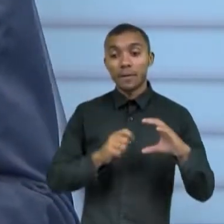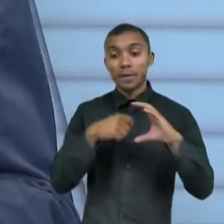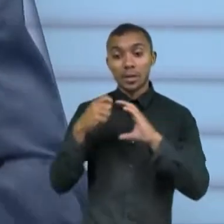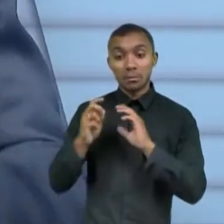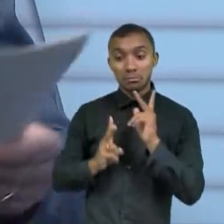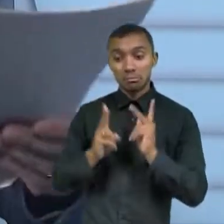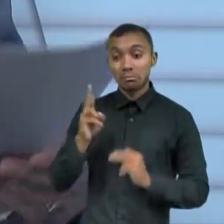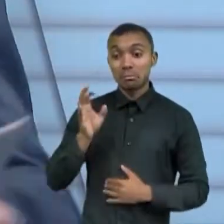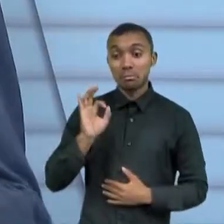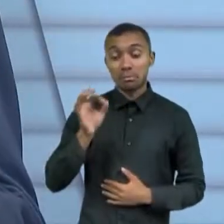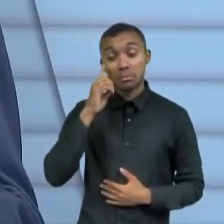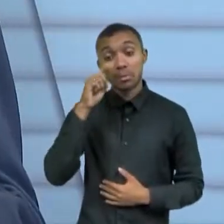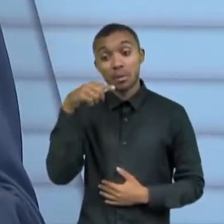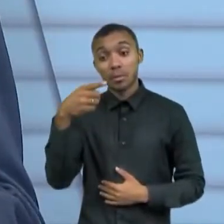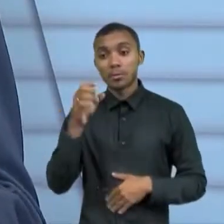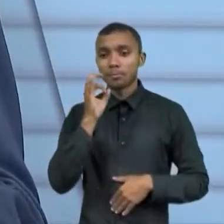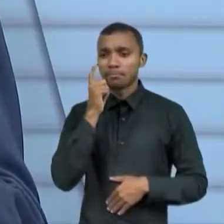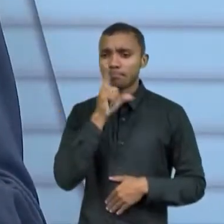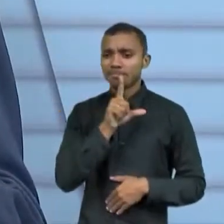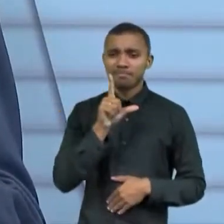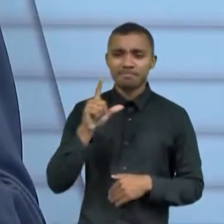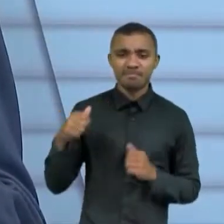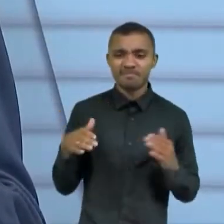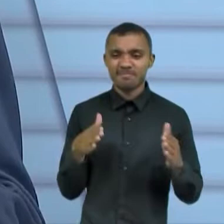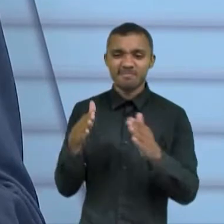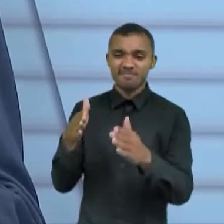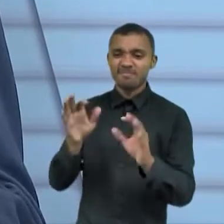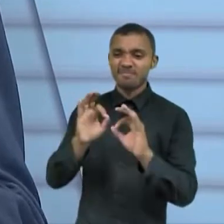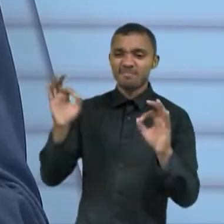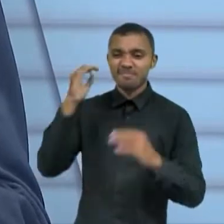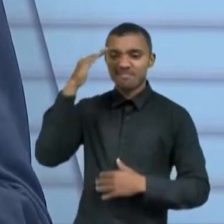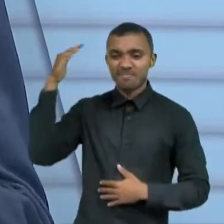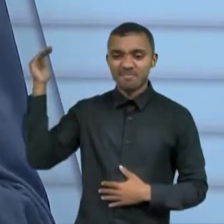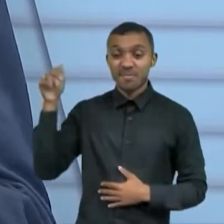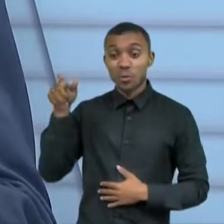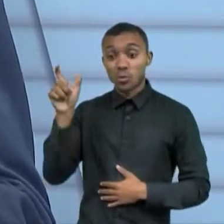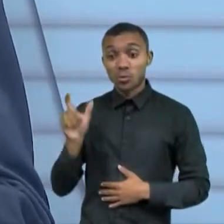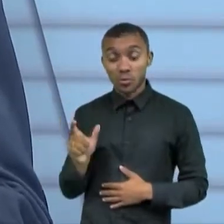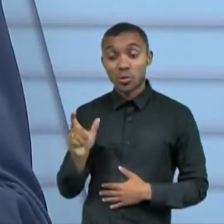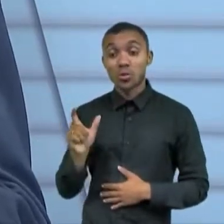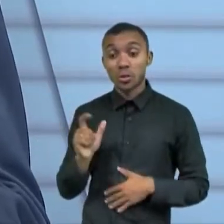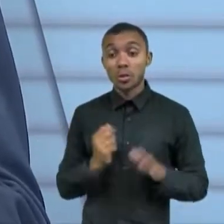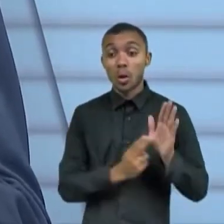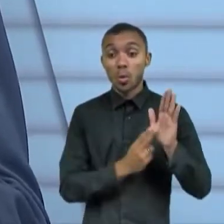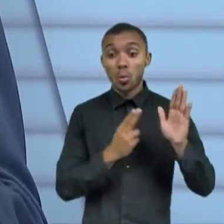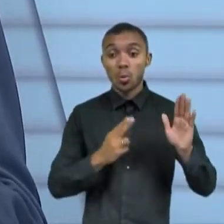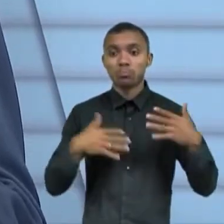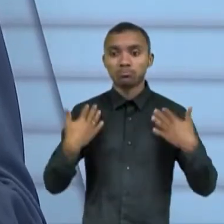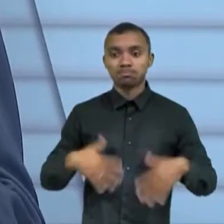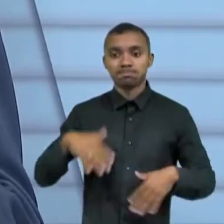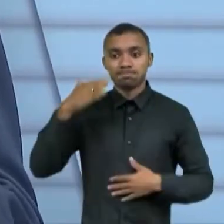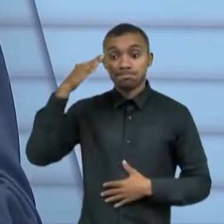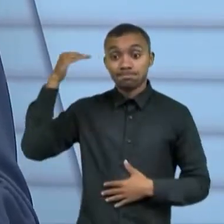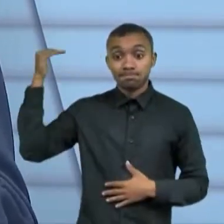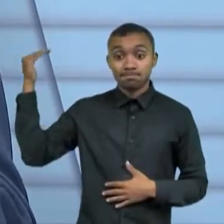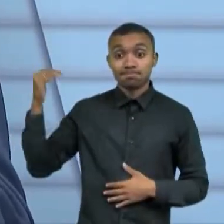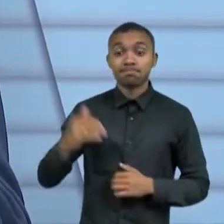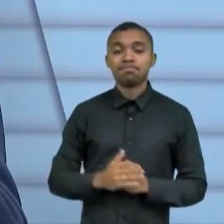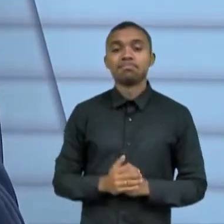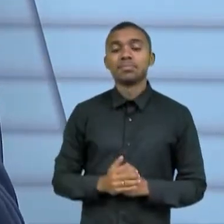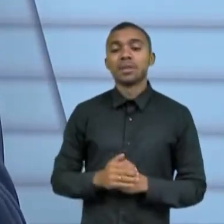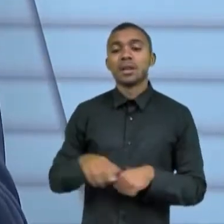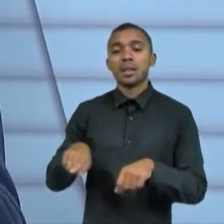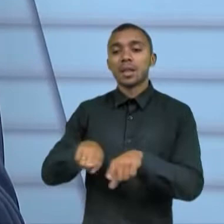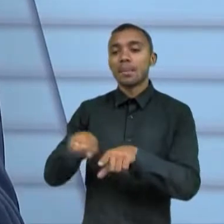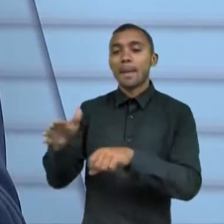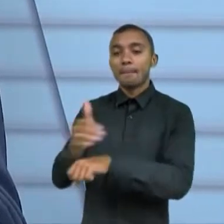Arte, e depois seguiu essa brilhante carreira, se transformando hoje num escritor de grande sucesso e um biógrafo